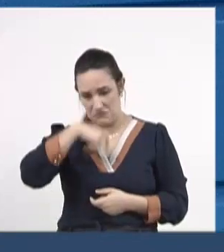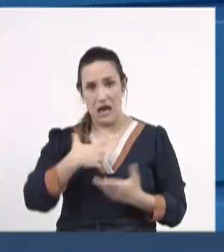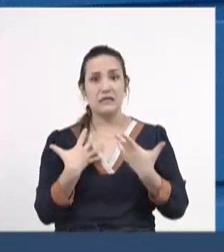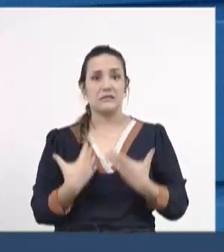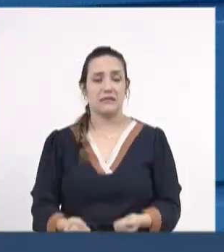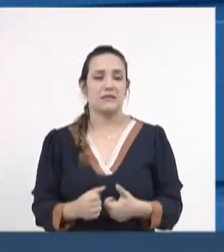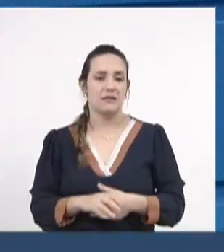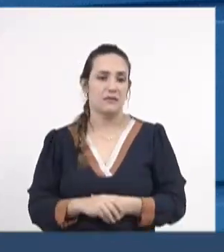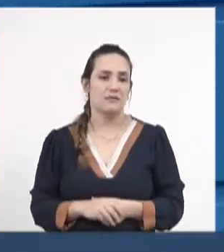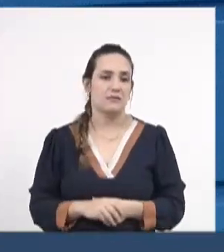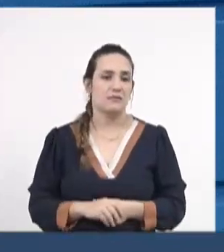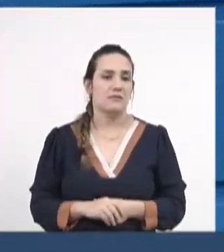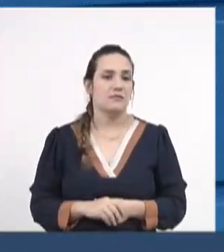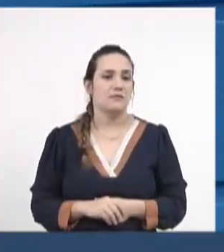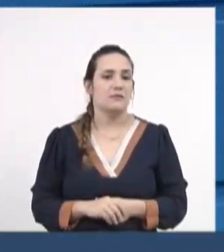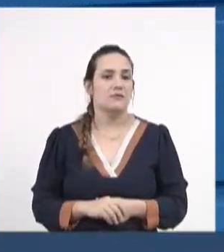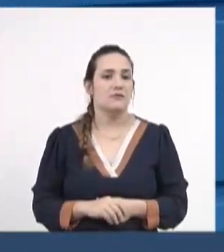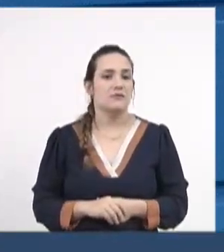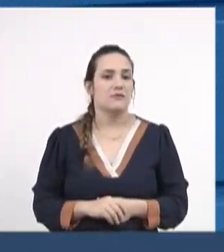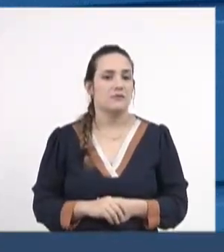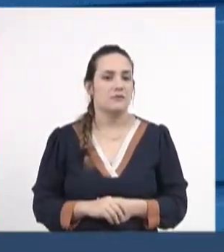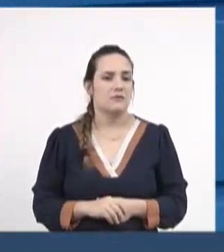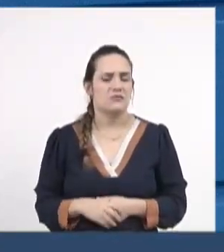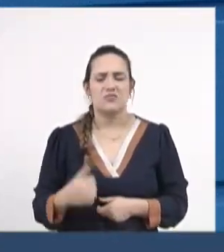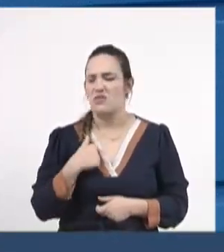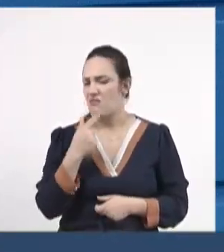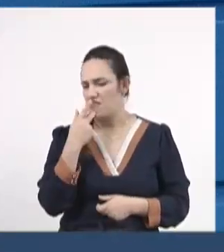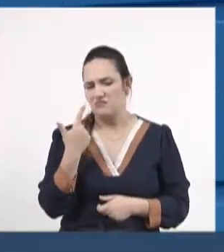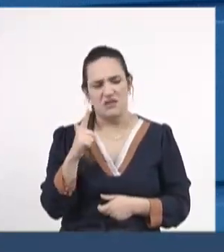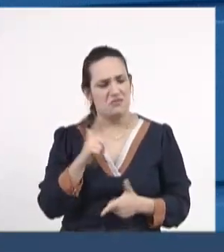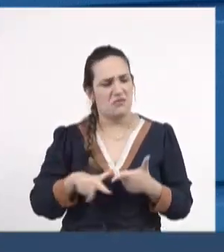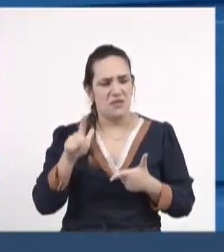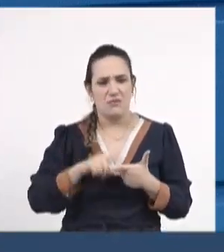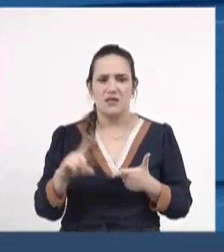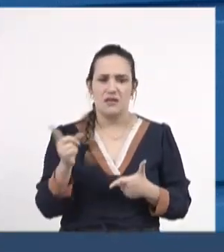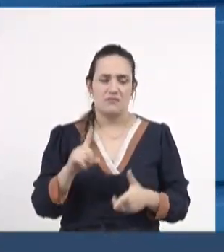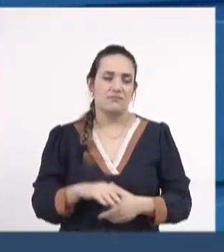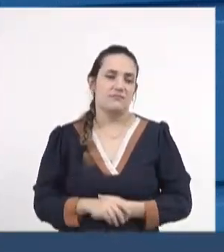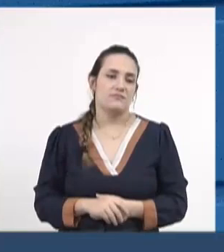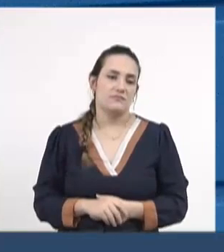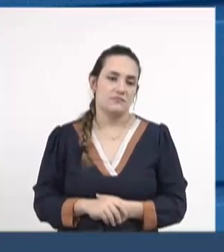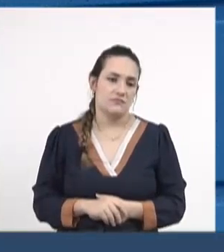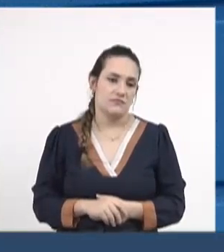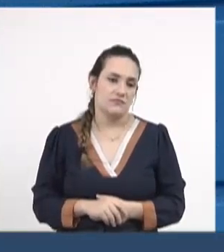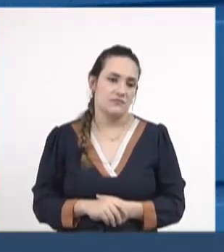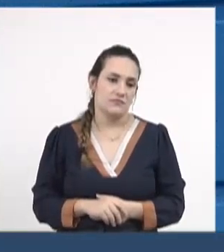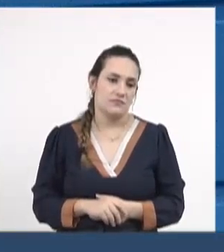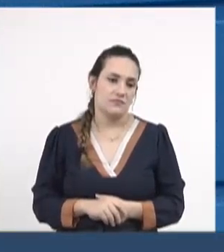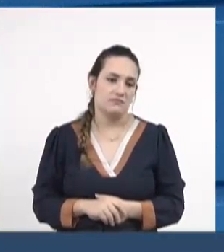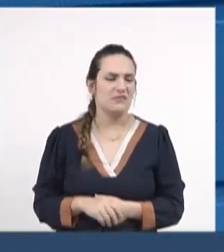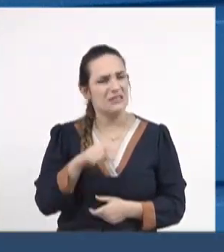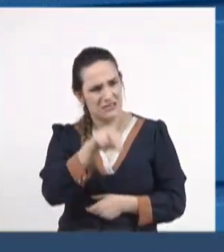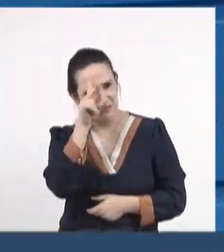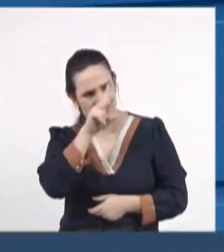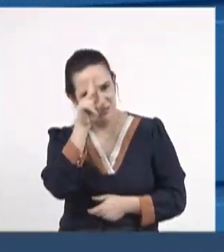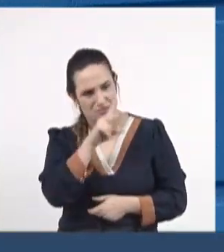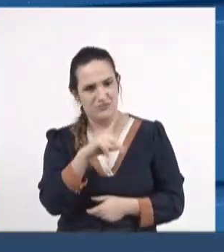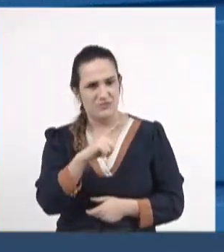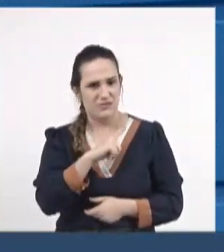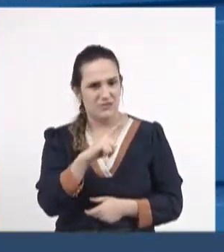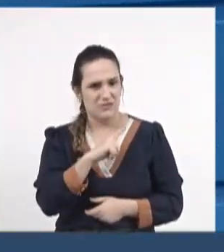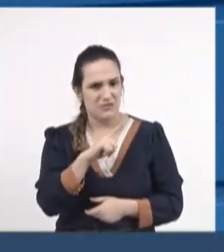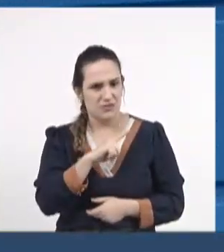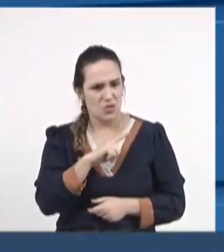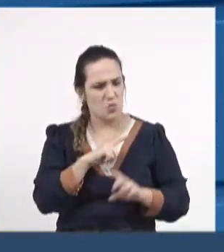Foi lá, com o representante indígena, com a garantia que eu não sofreria nenhum problema. Porque naquele momento, tinha na entrada da fazenda,